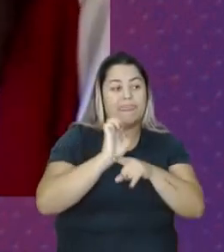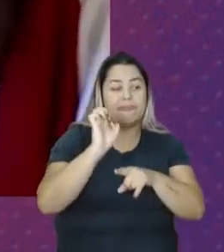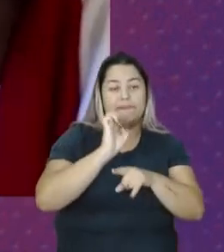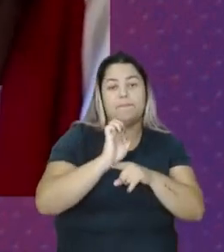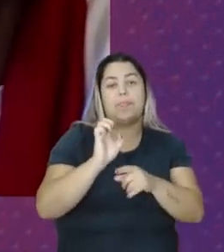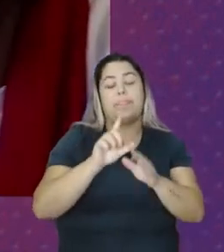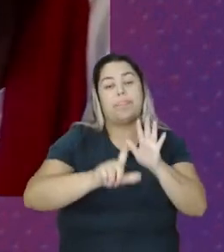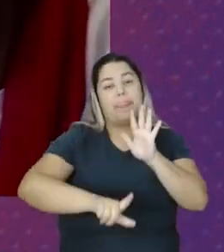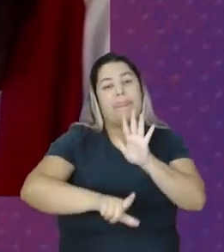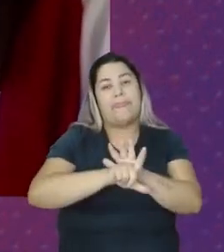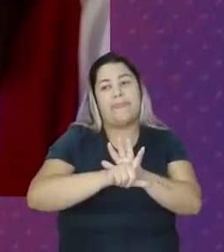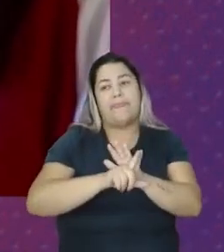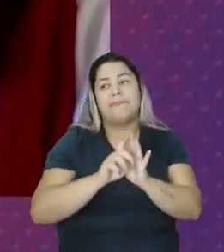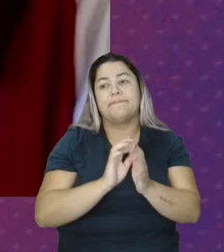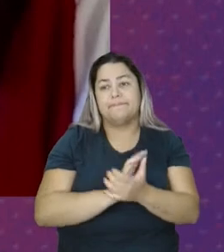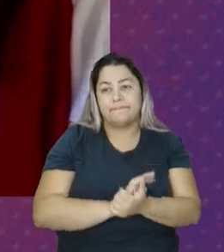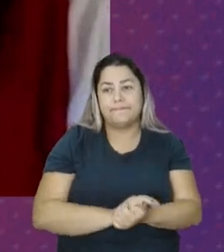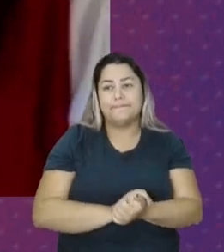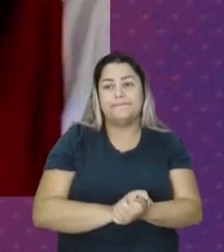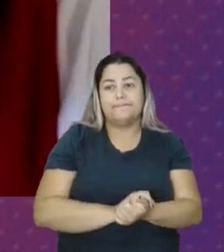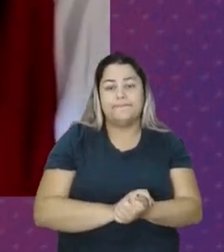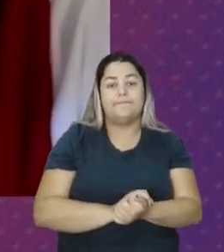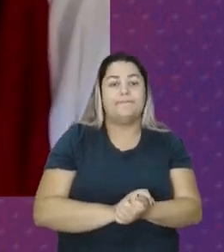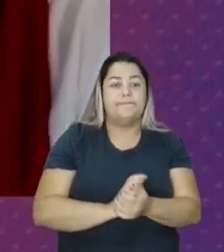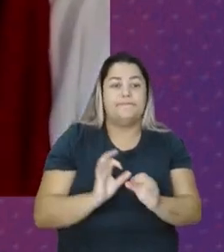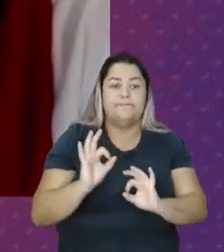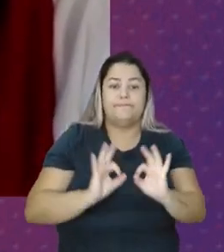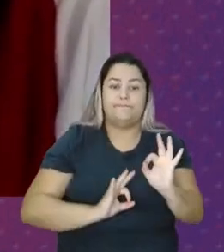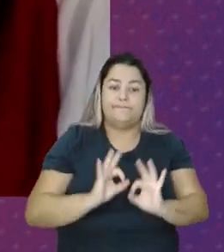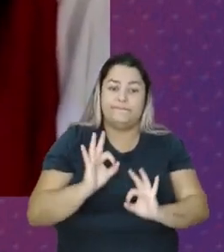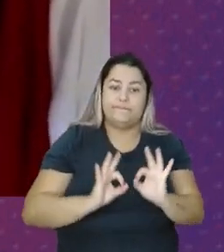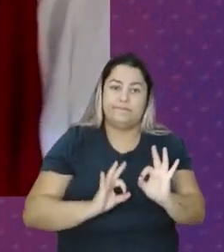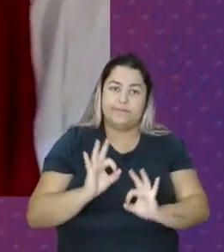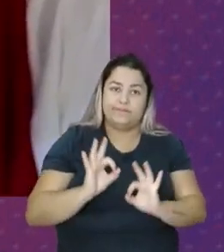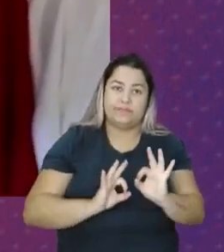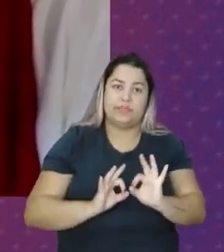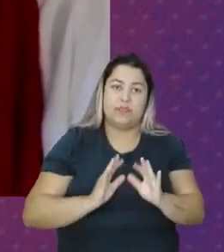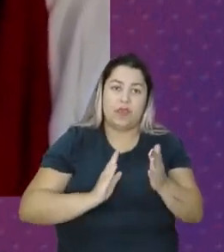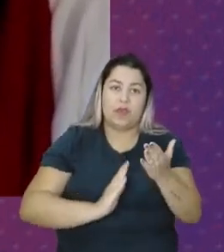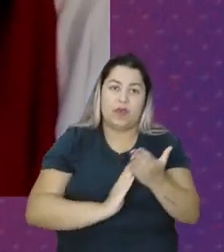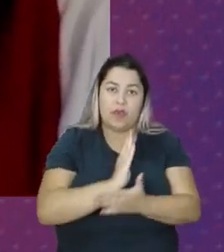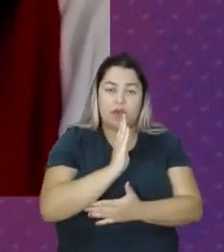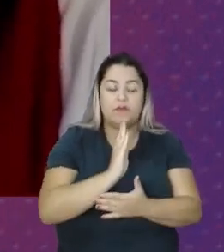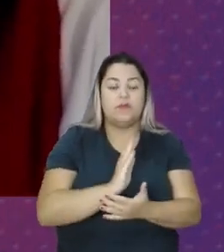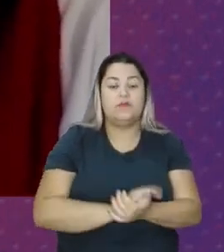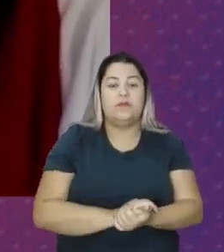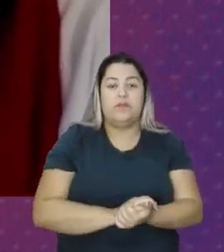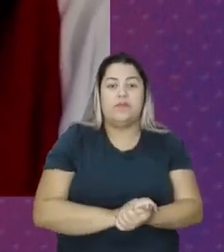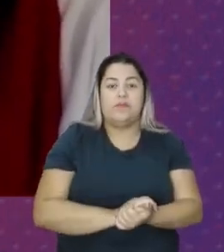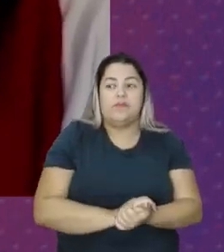além de organizar, aprovar,